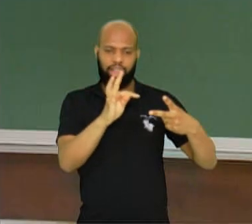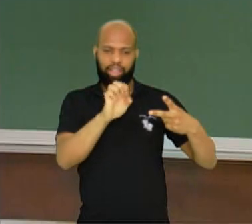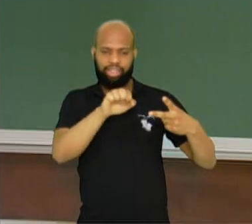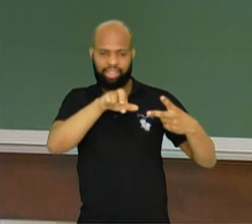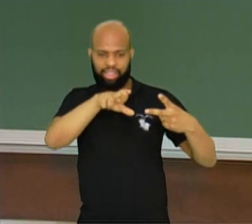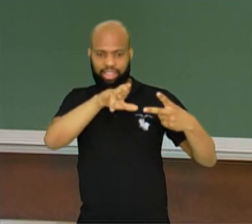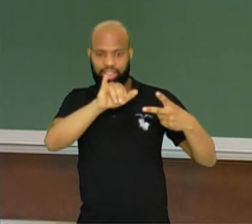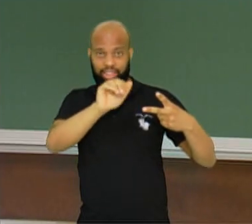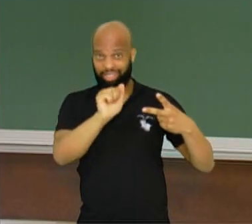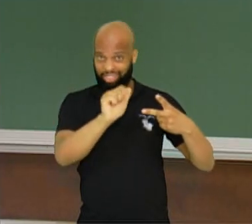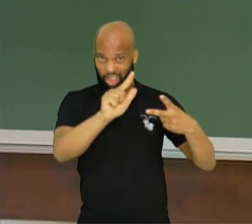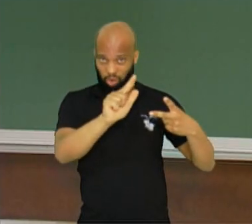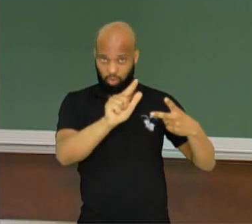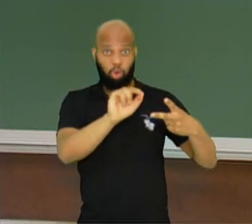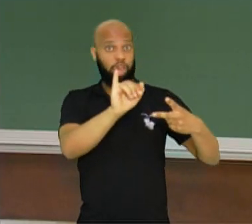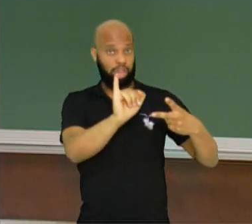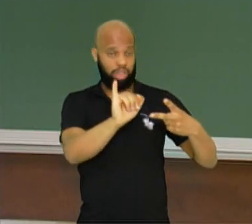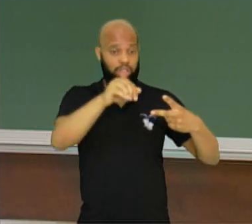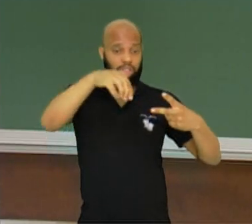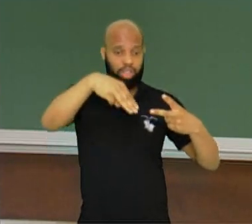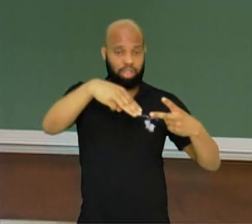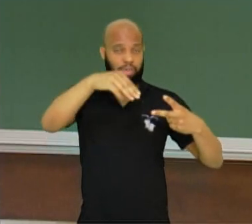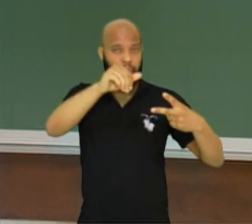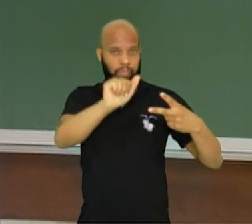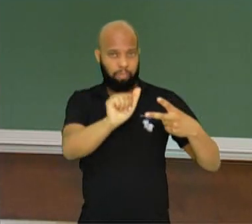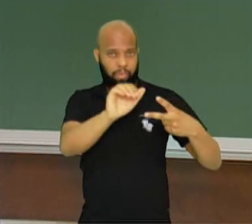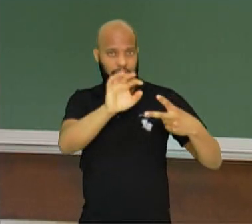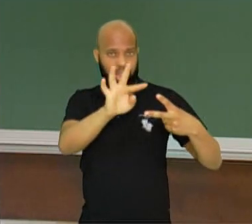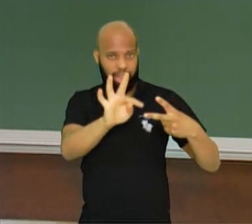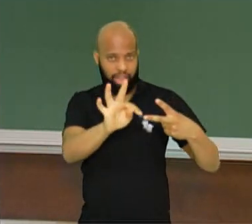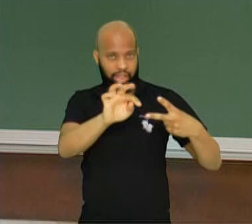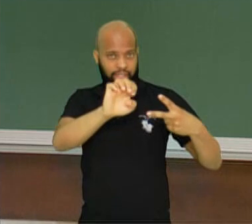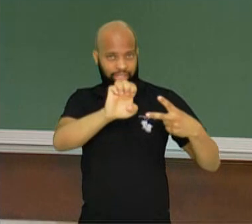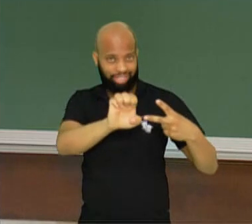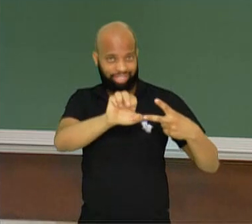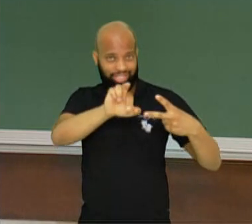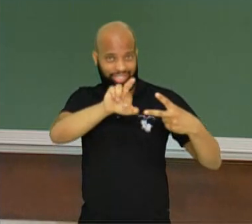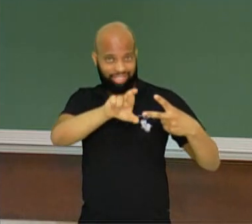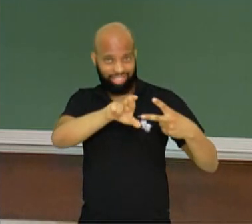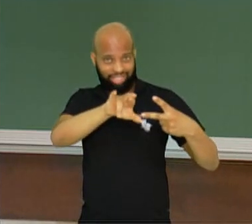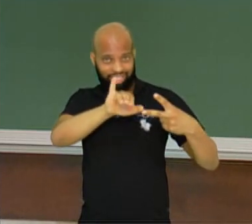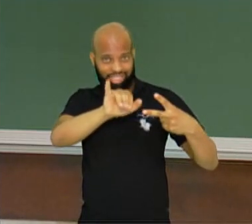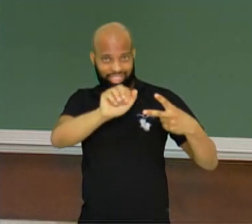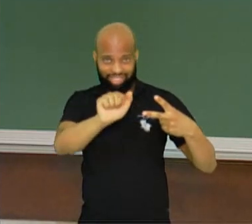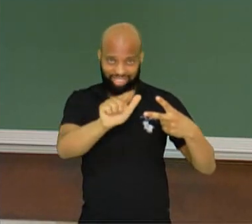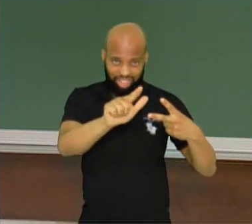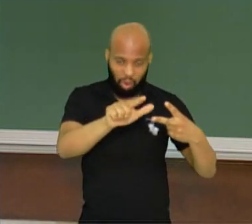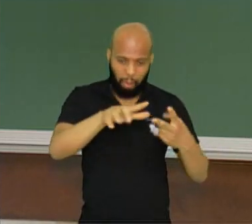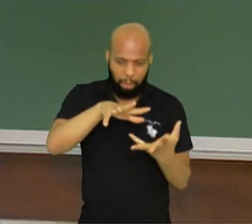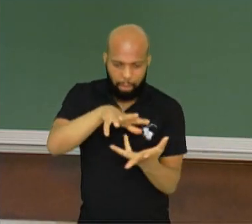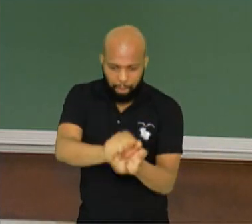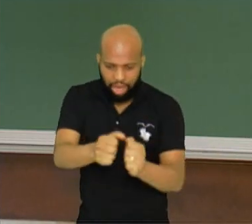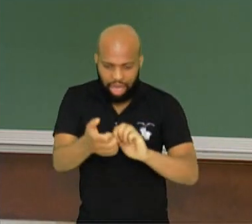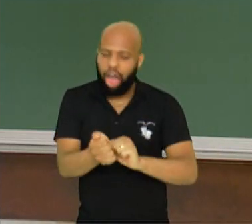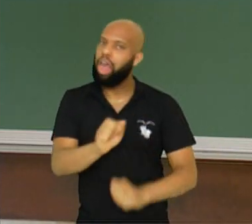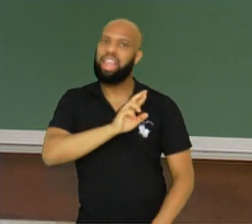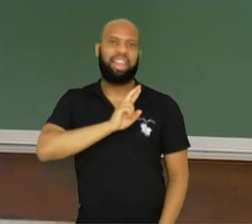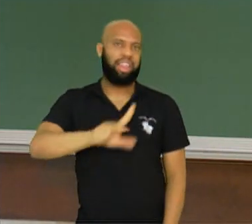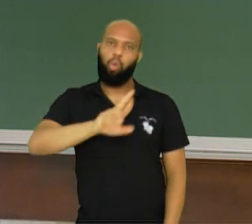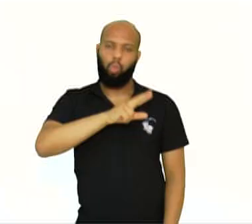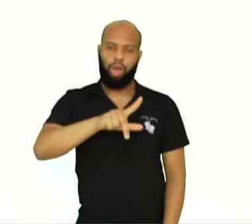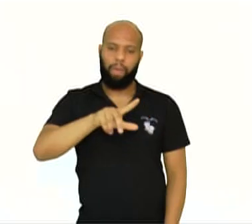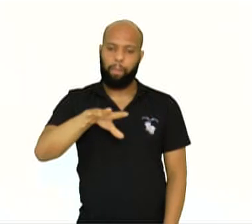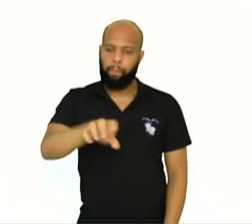Gente, imaterial é aquilo que é intangível, aquilo que a gente não tem, ele não é palpável,